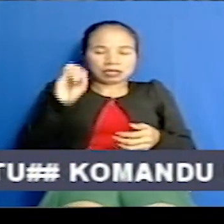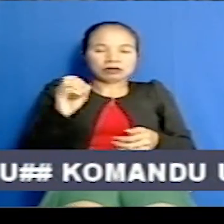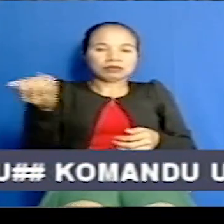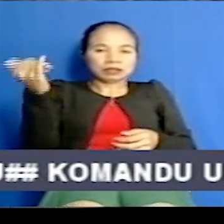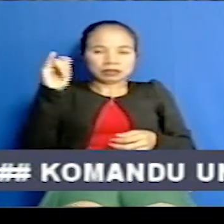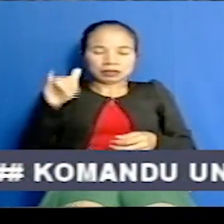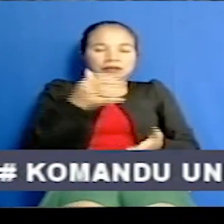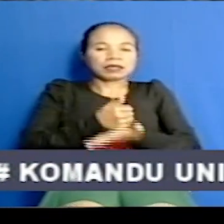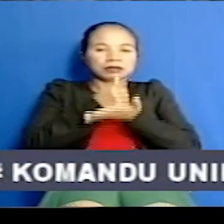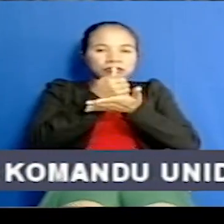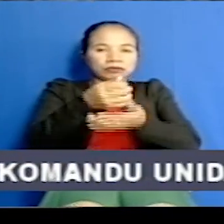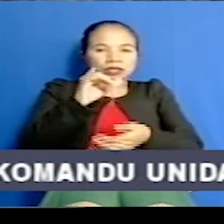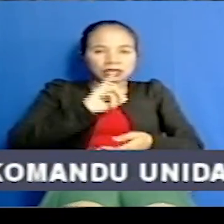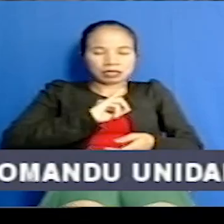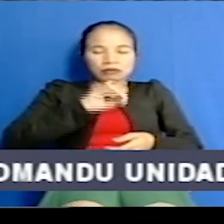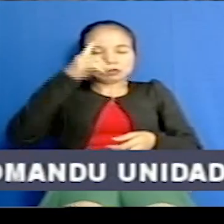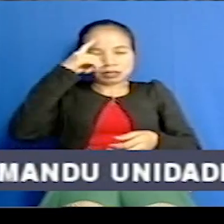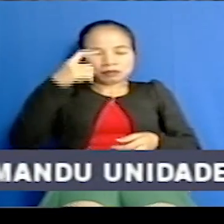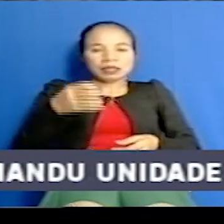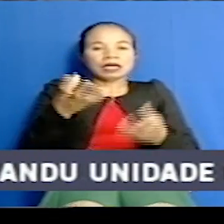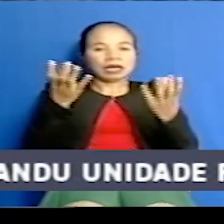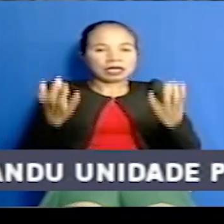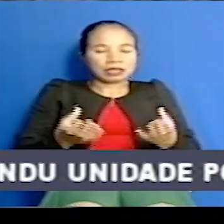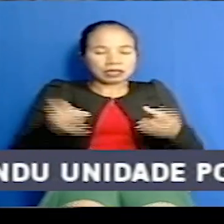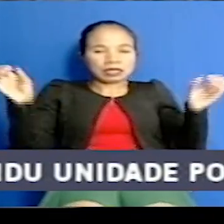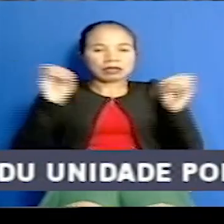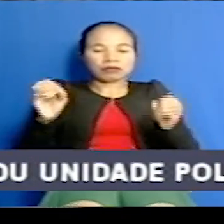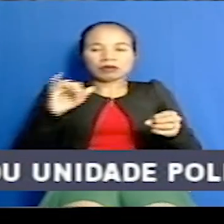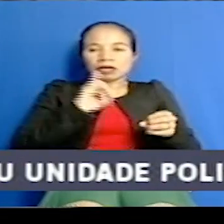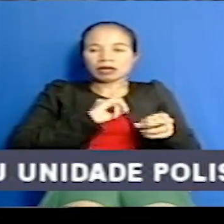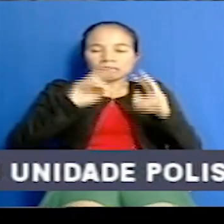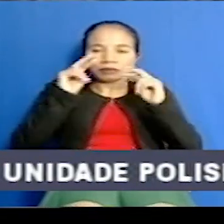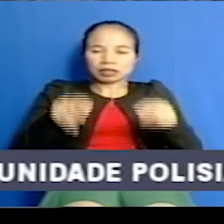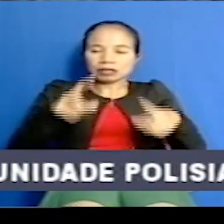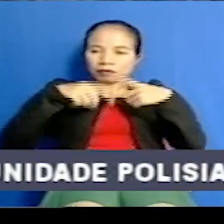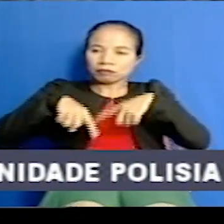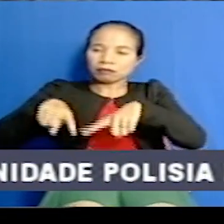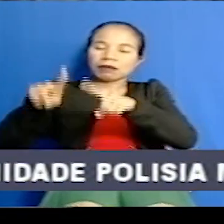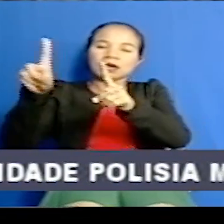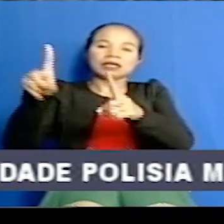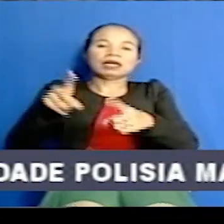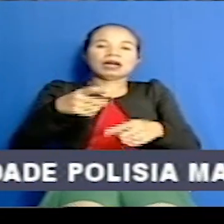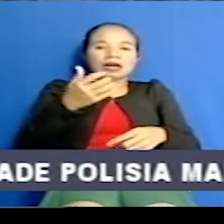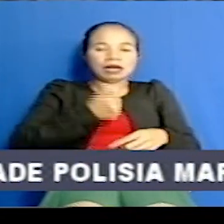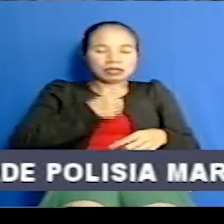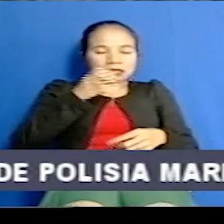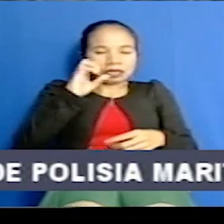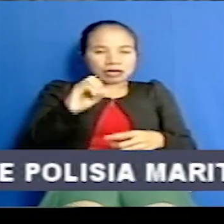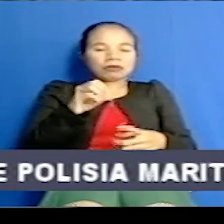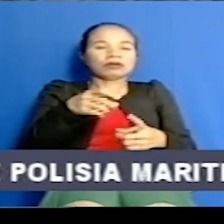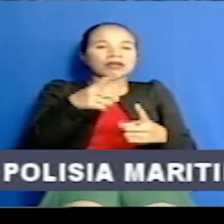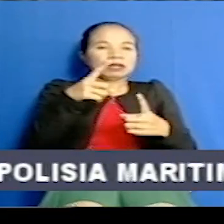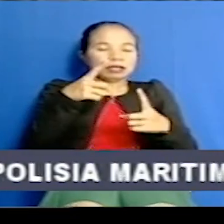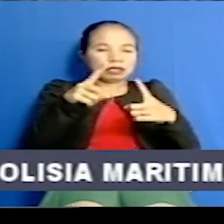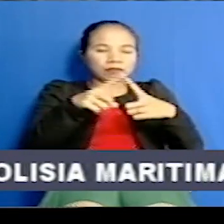Cierne Maca salva. Também de Nemaca, a Carla Coi, ao ser candidato Cari, que é o candidato